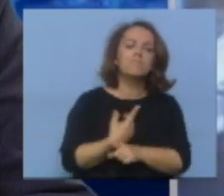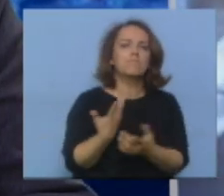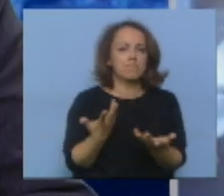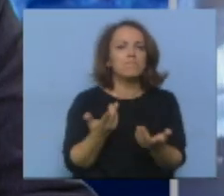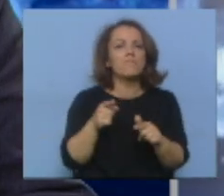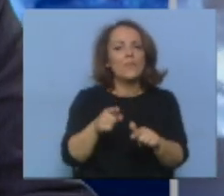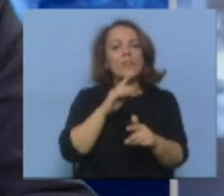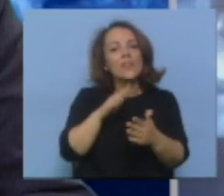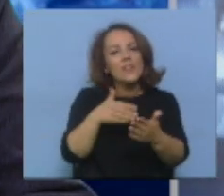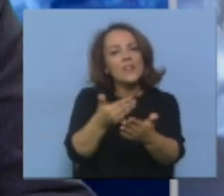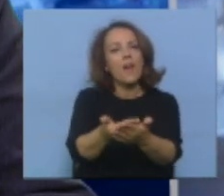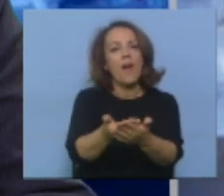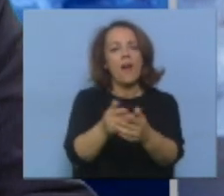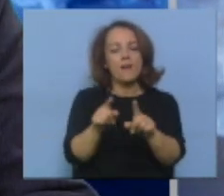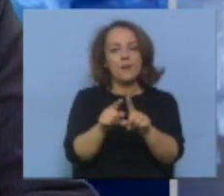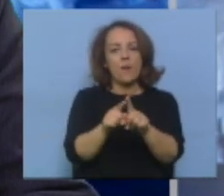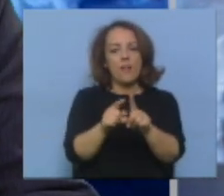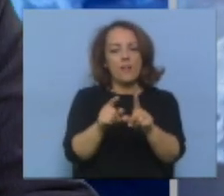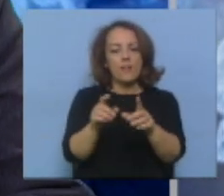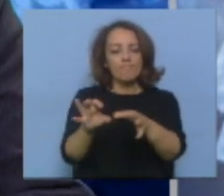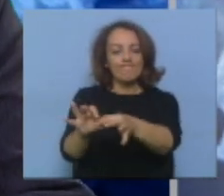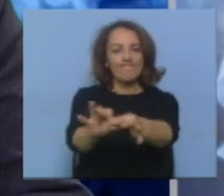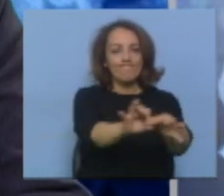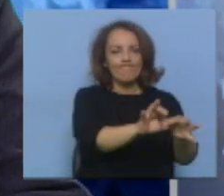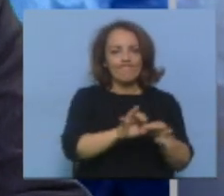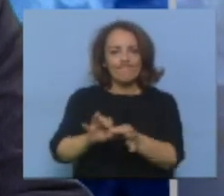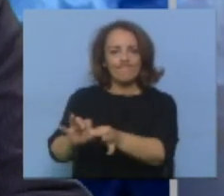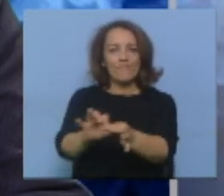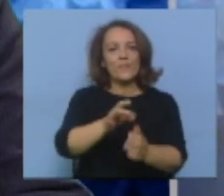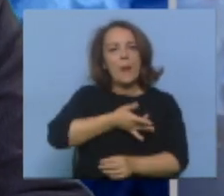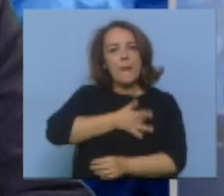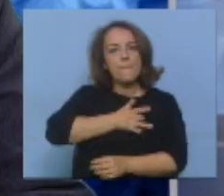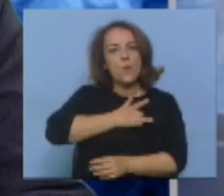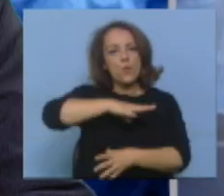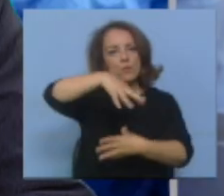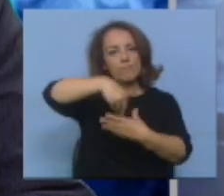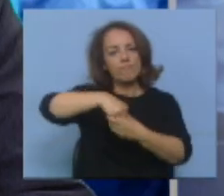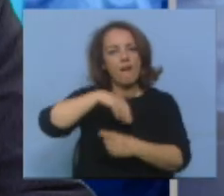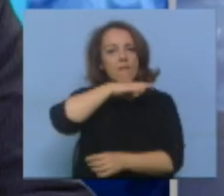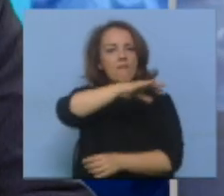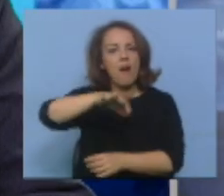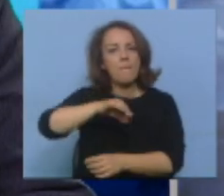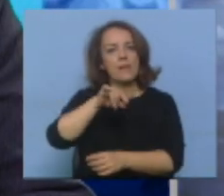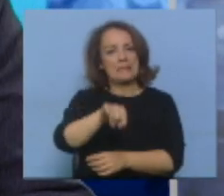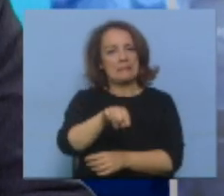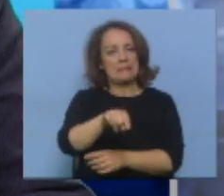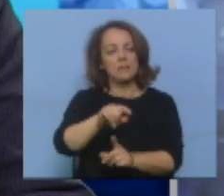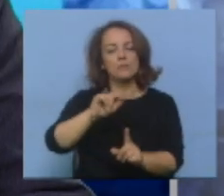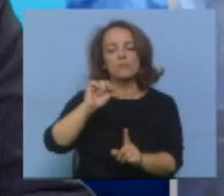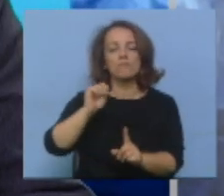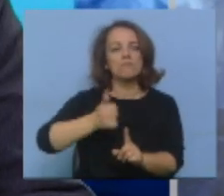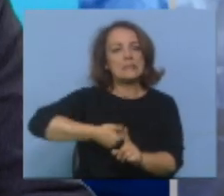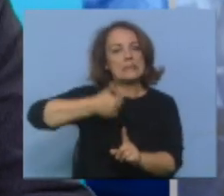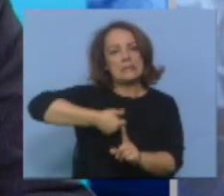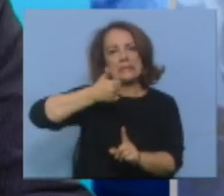o reforço dos laços de amor em família, é a melhor forma de